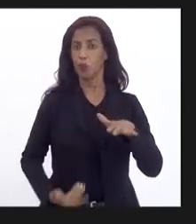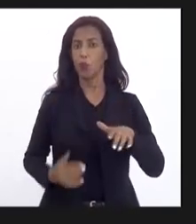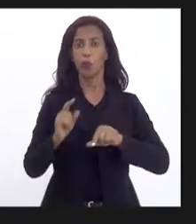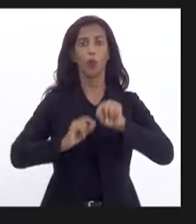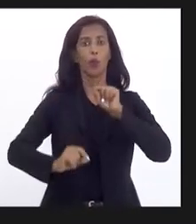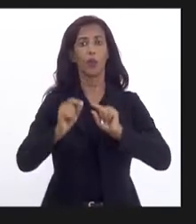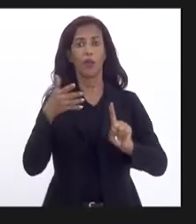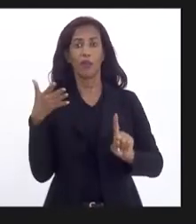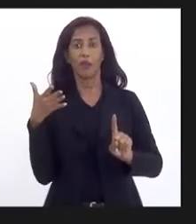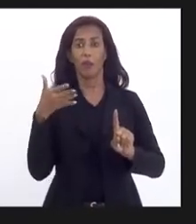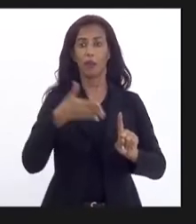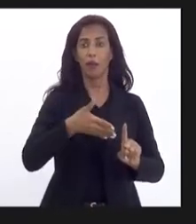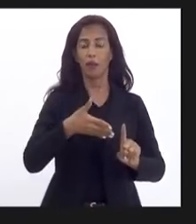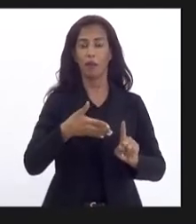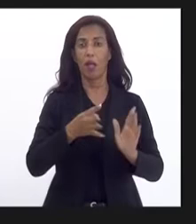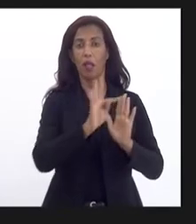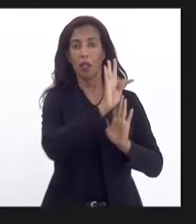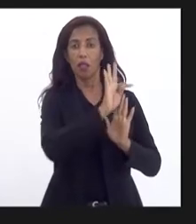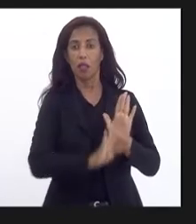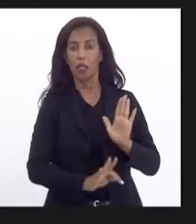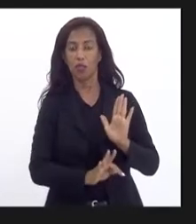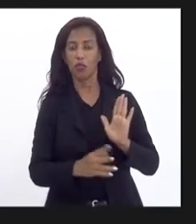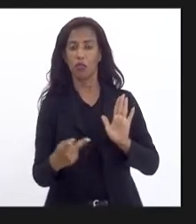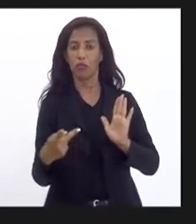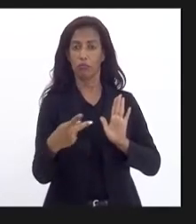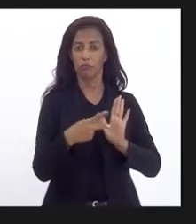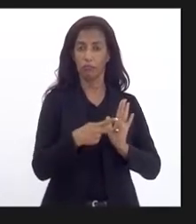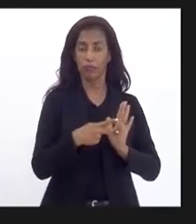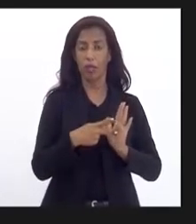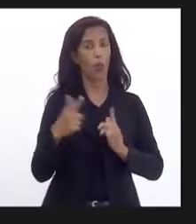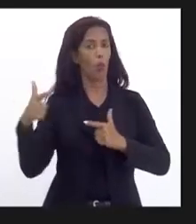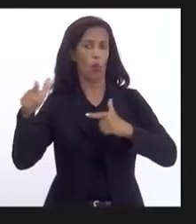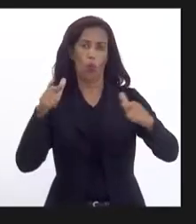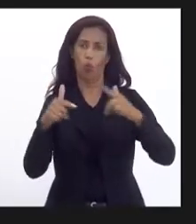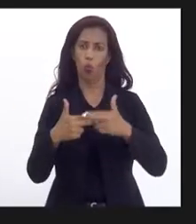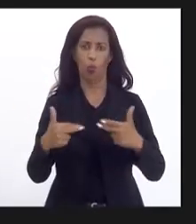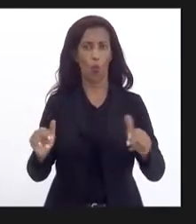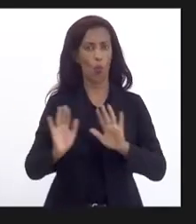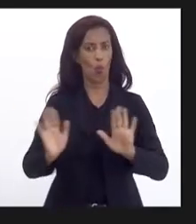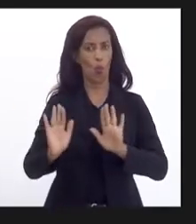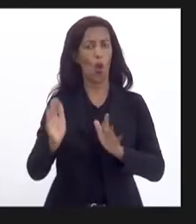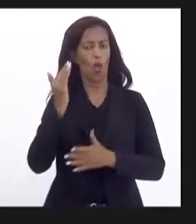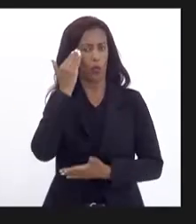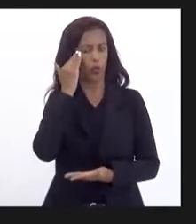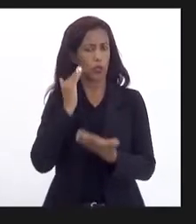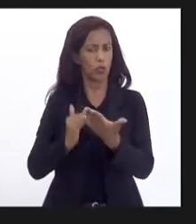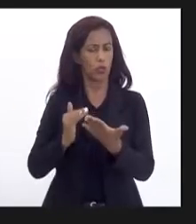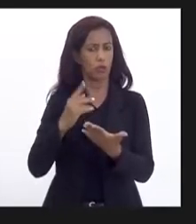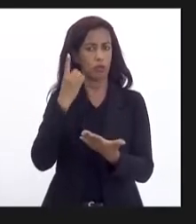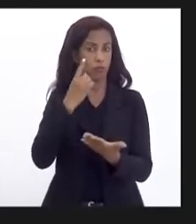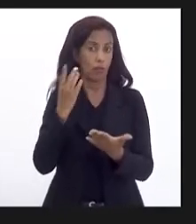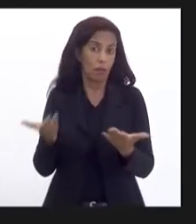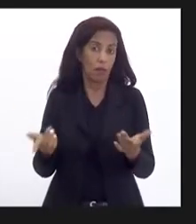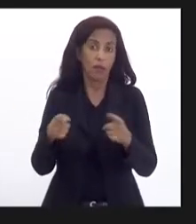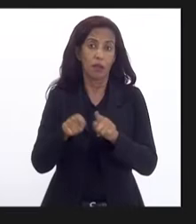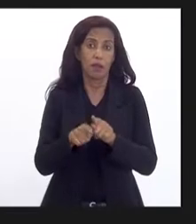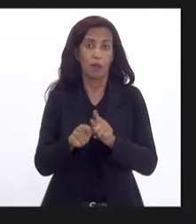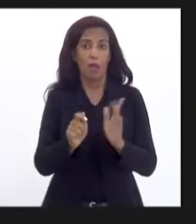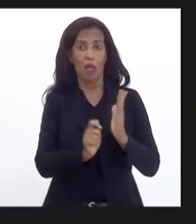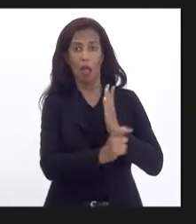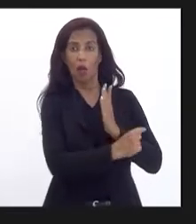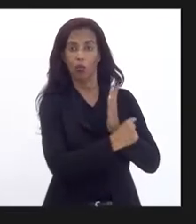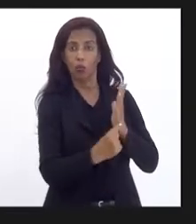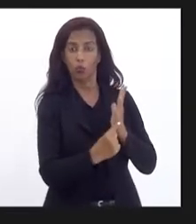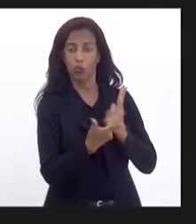como referência é o texto original do projeto, não é? Não é outra coisa. Eu entendi a ponderação do Luiz Paulo, mas é claro, a autora, a deputada